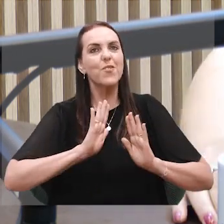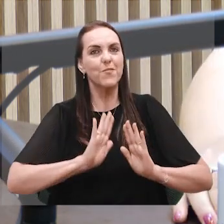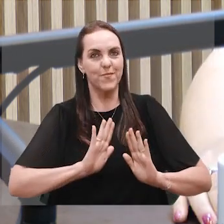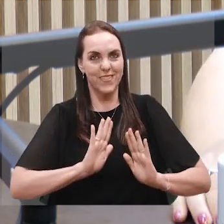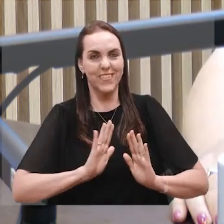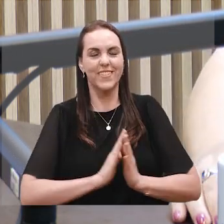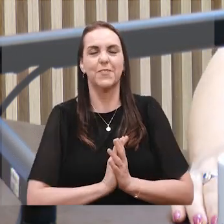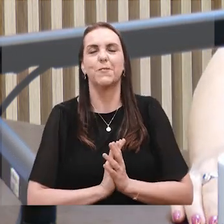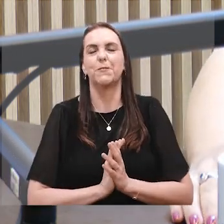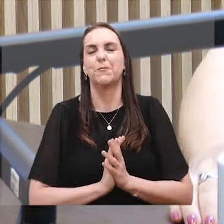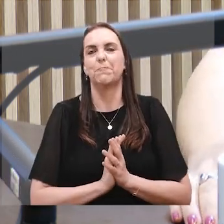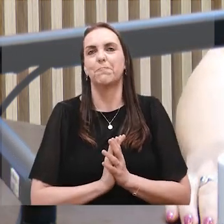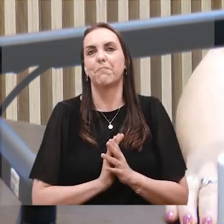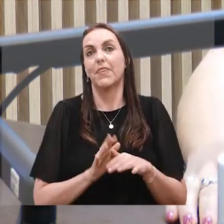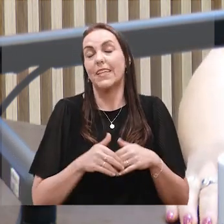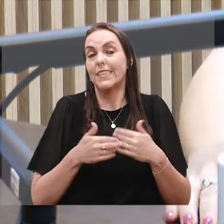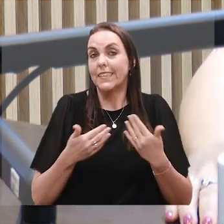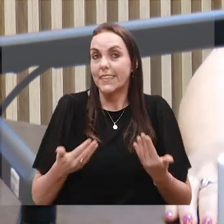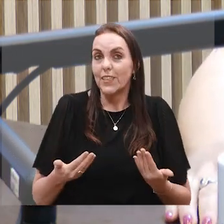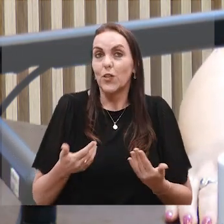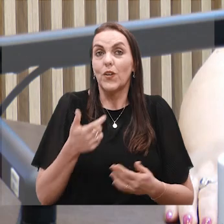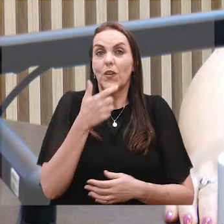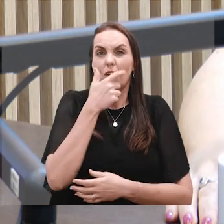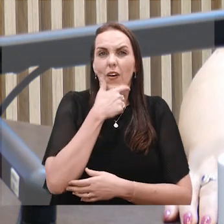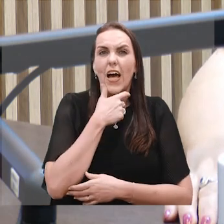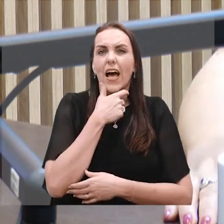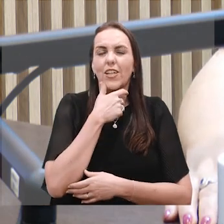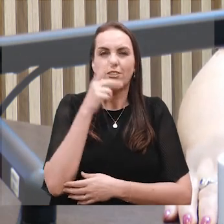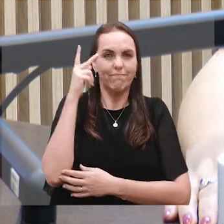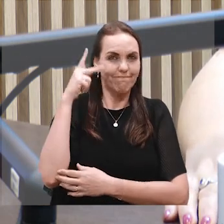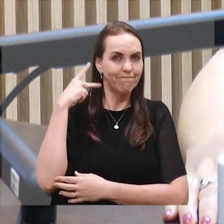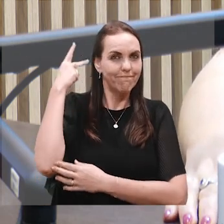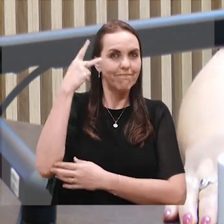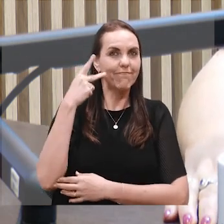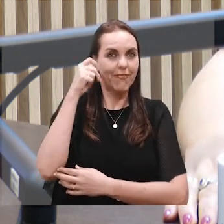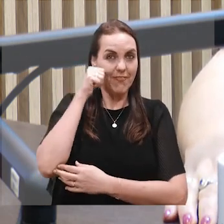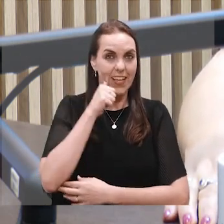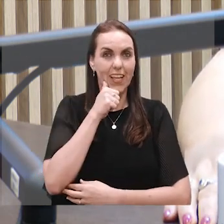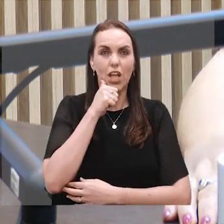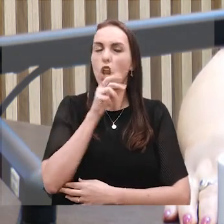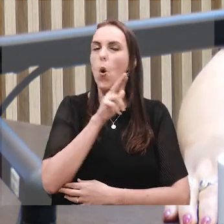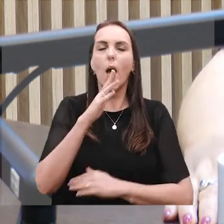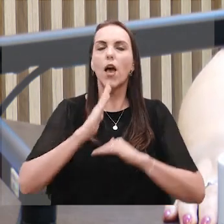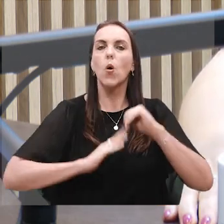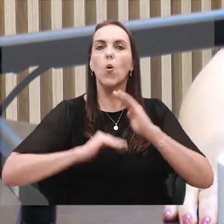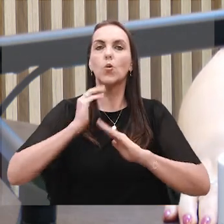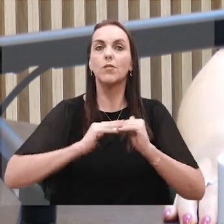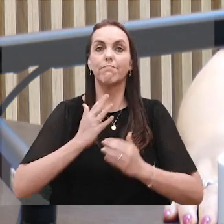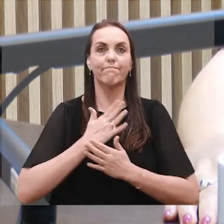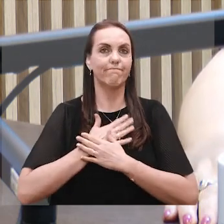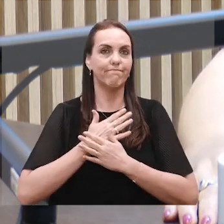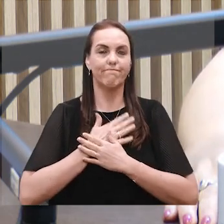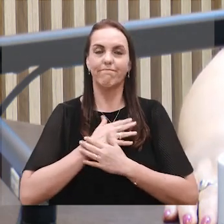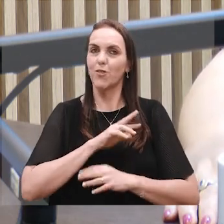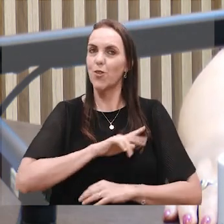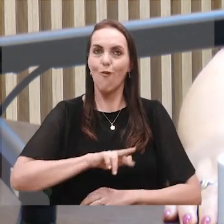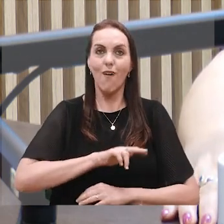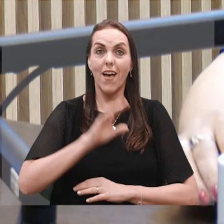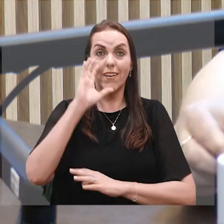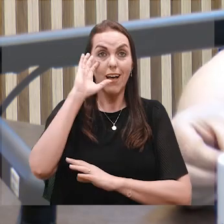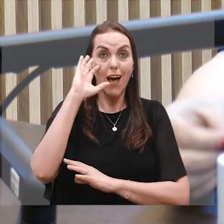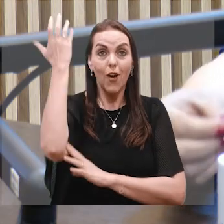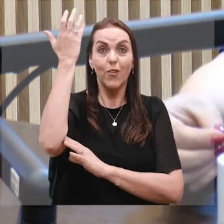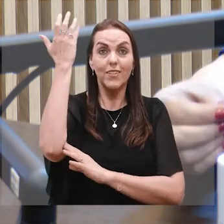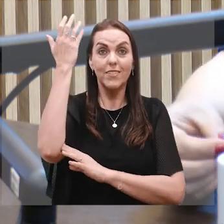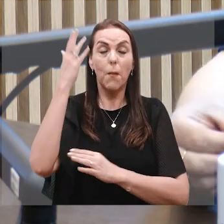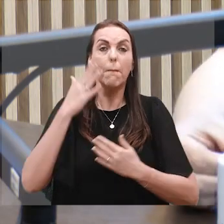Calma. E eu acho que o ser vereadora não é uma coisa que eu construí. Foi uma coisa que aconteceu